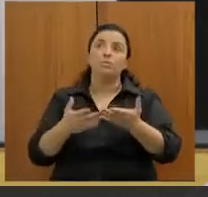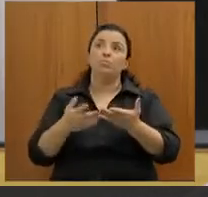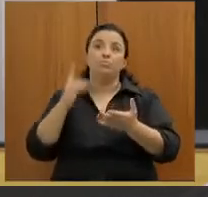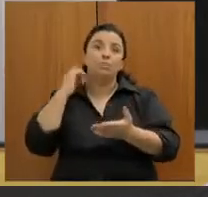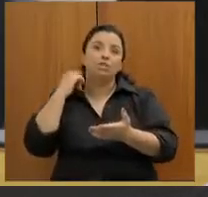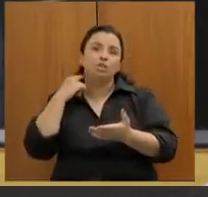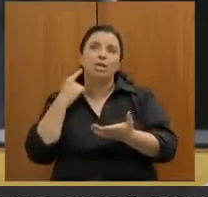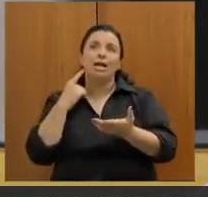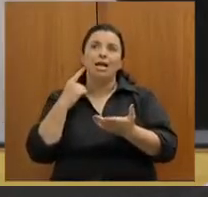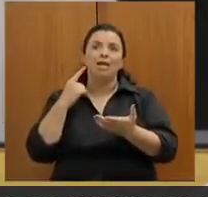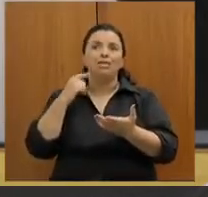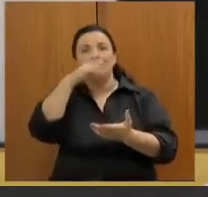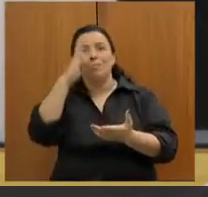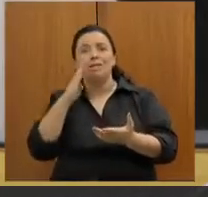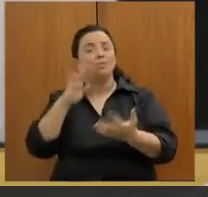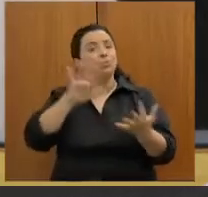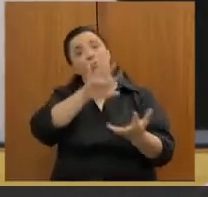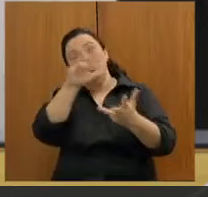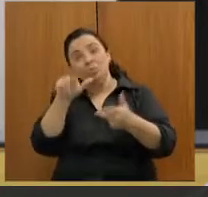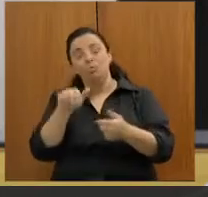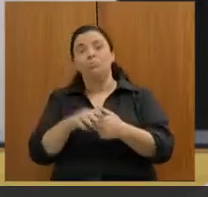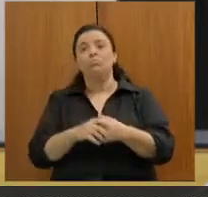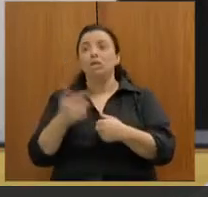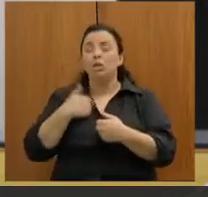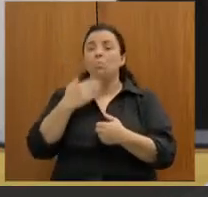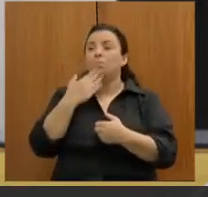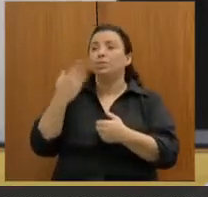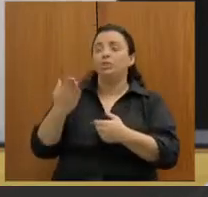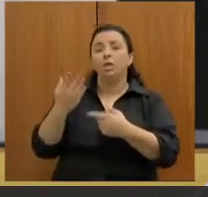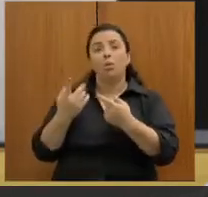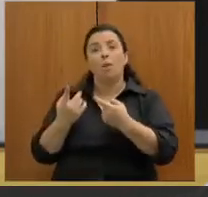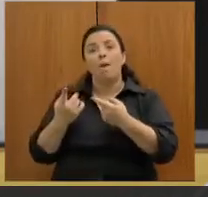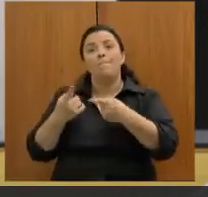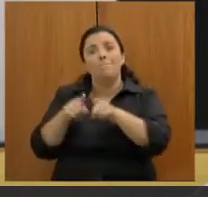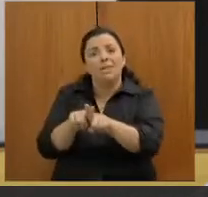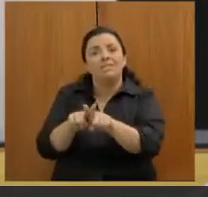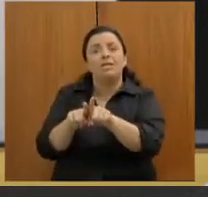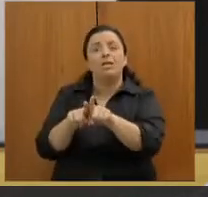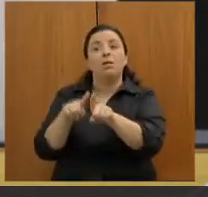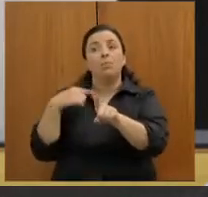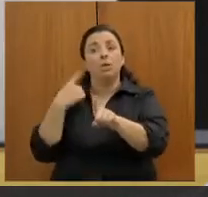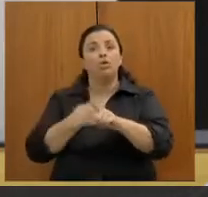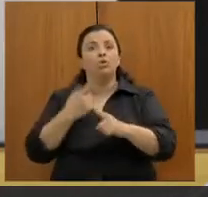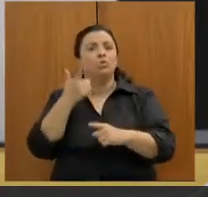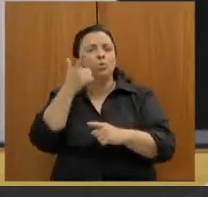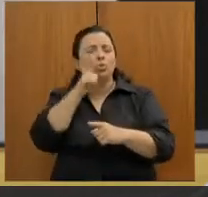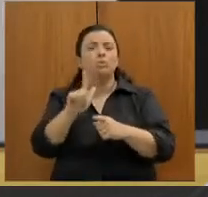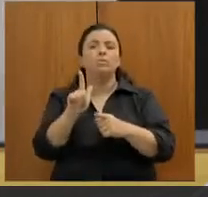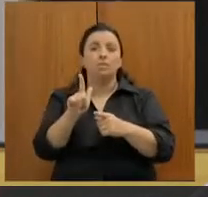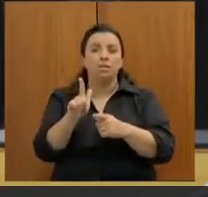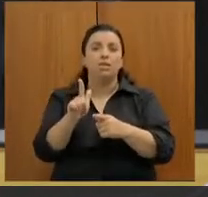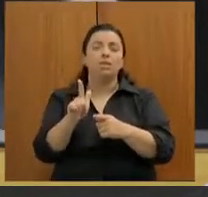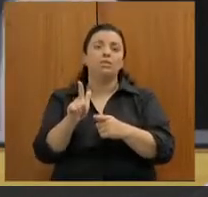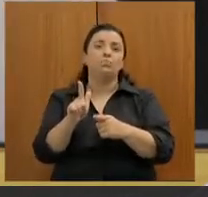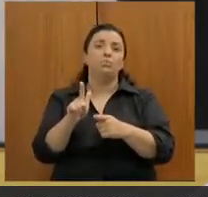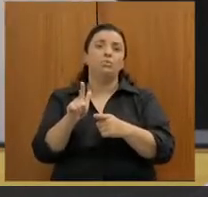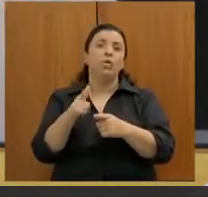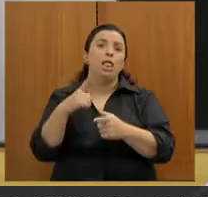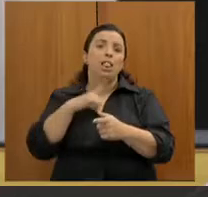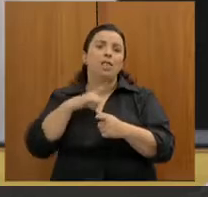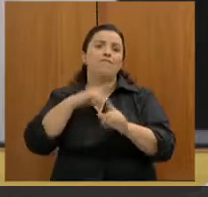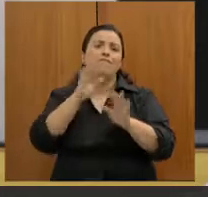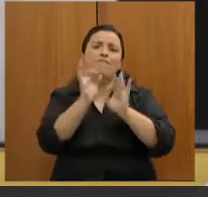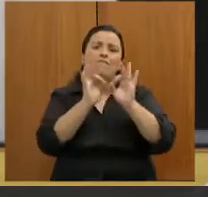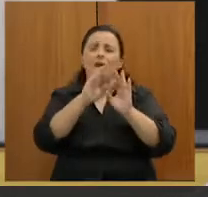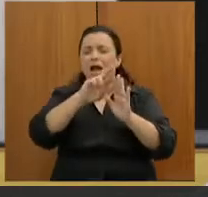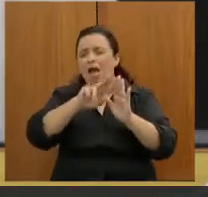mundo mas solicitei a ele uma parceria para que pudéssemos de fato tocar os inúmeros projetos